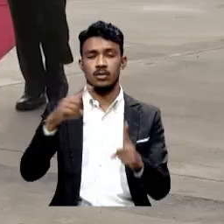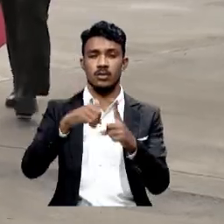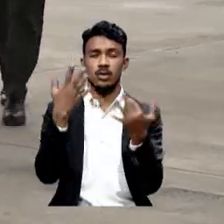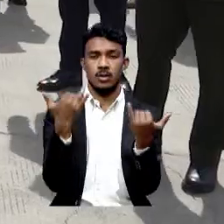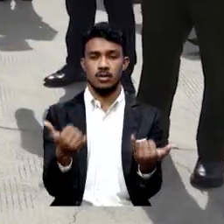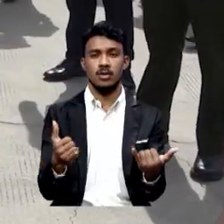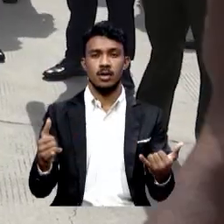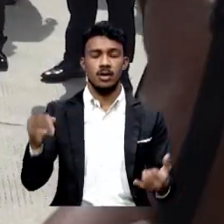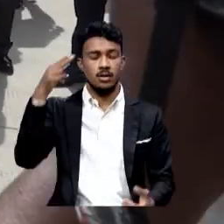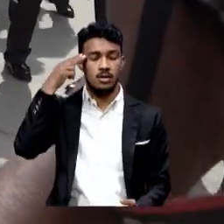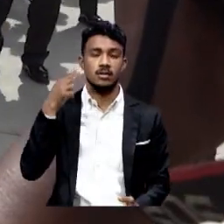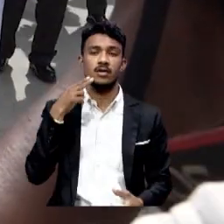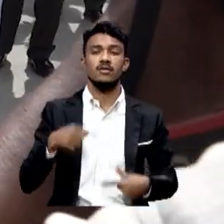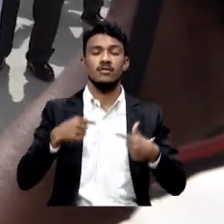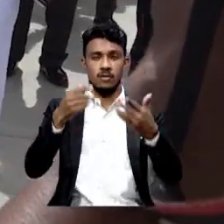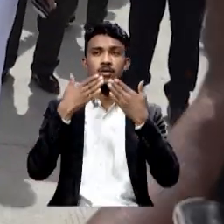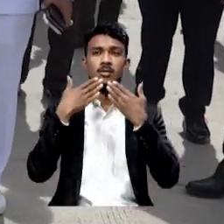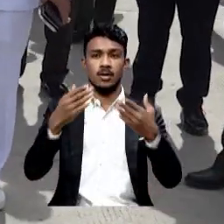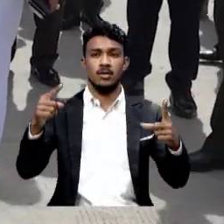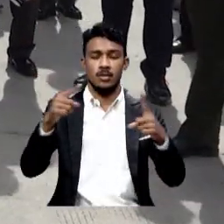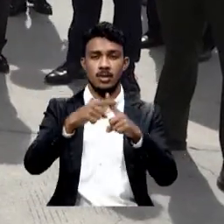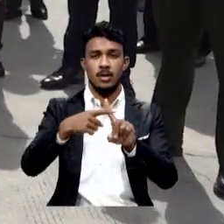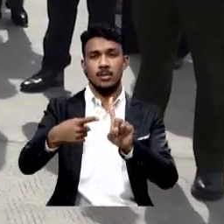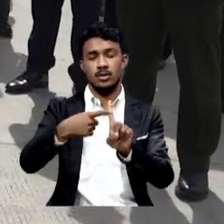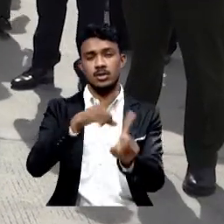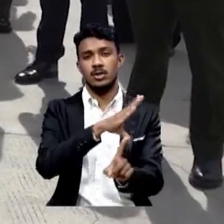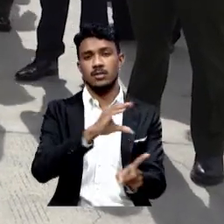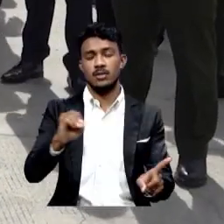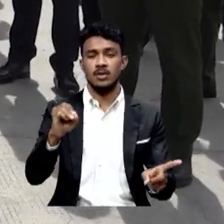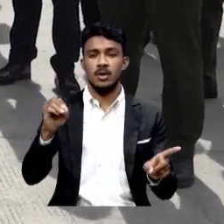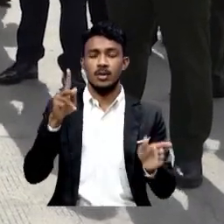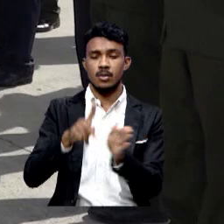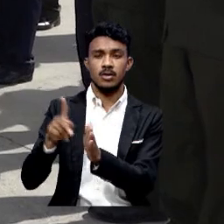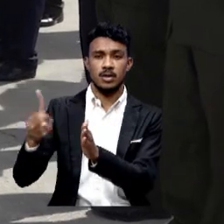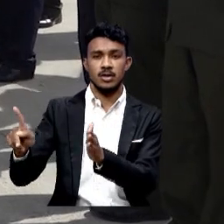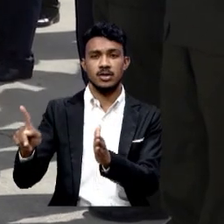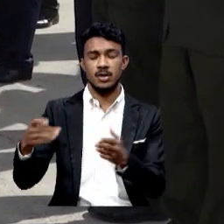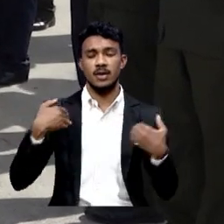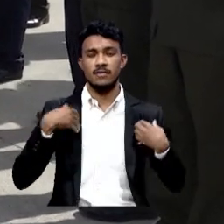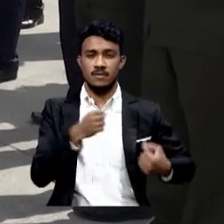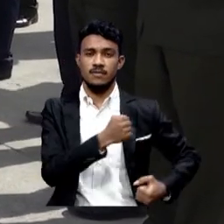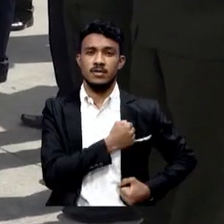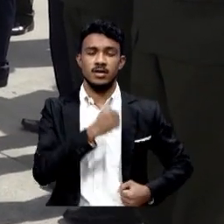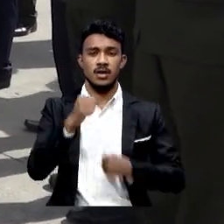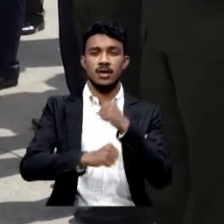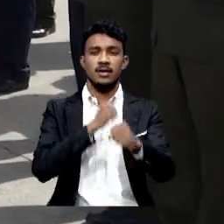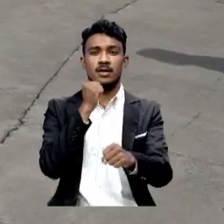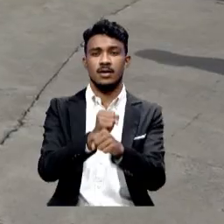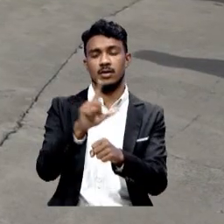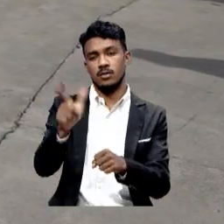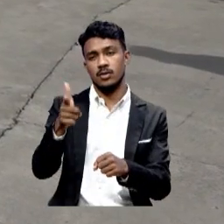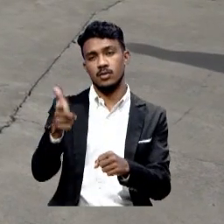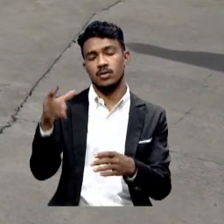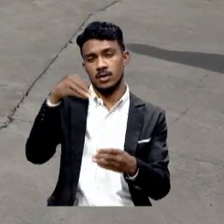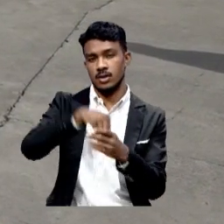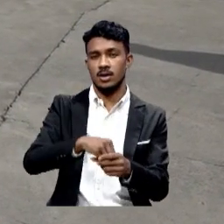Ramos Horta, orgulho hare evolução positivo no progresso, nebelao e a Força Armada durante tinan rua nulu nilaran,